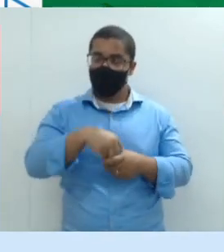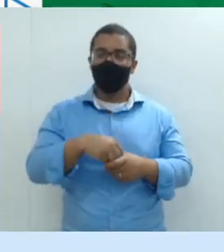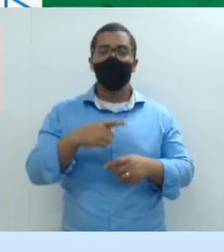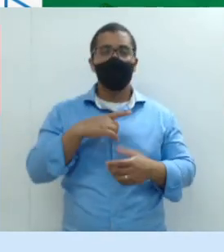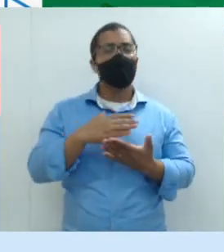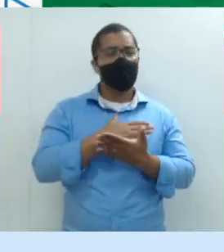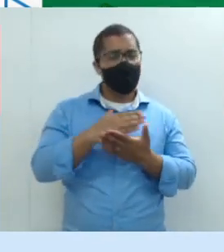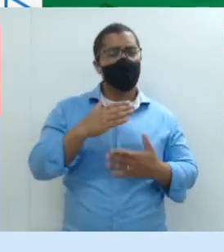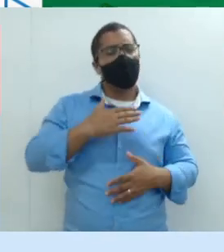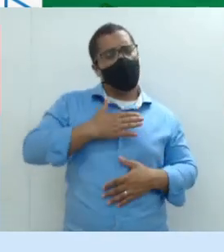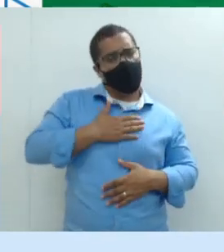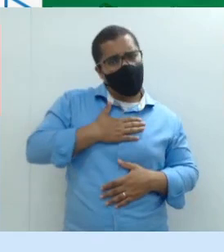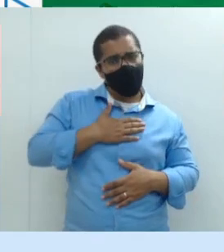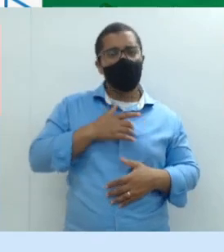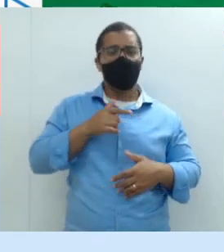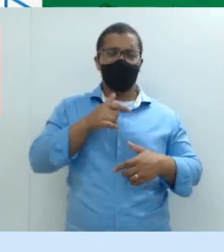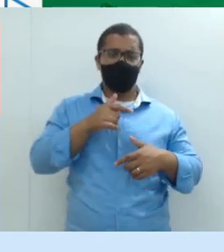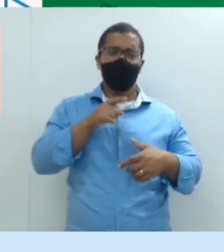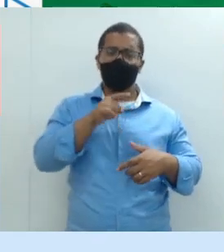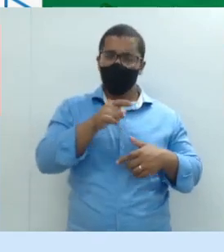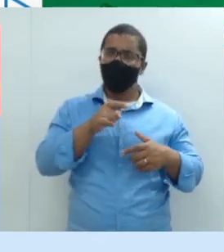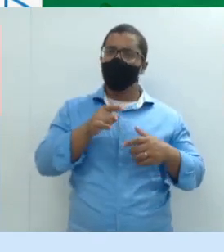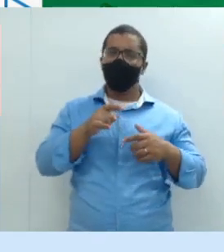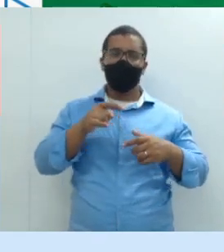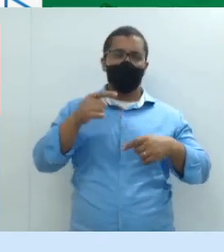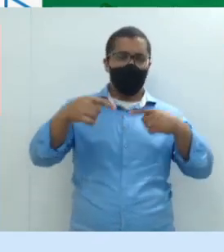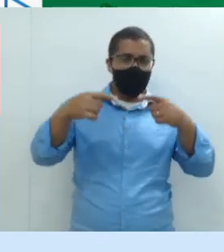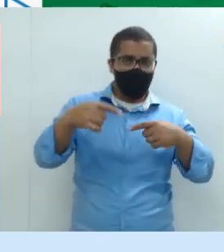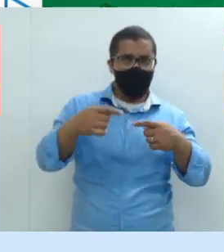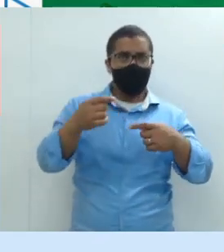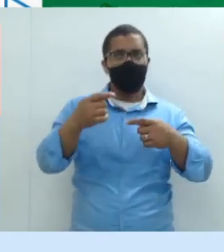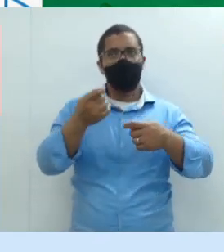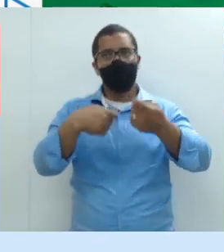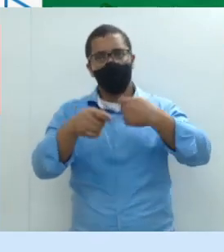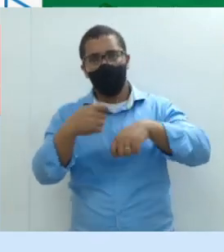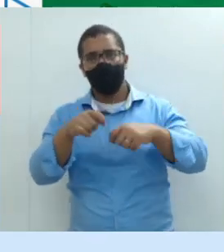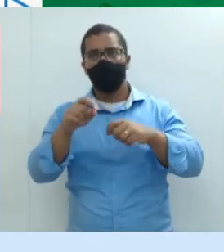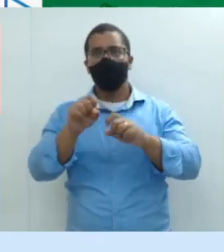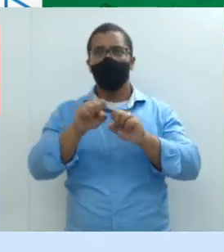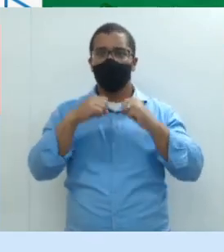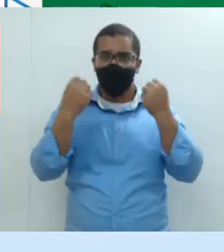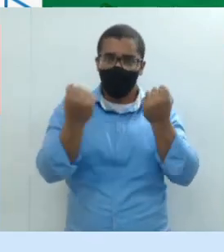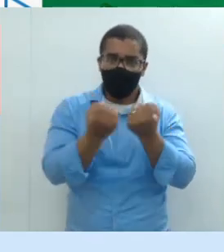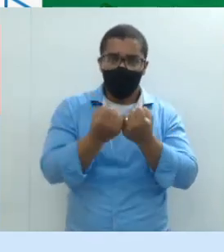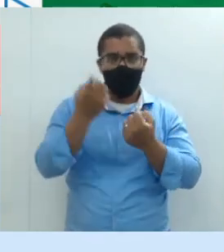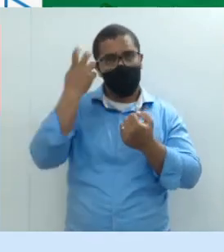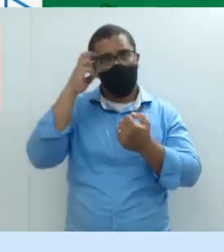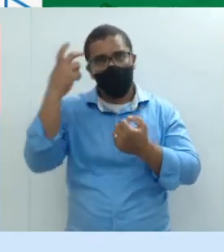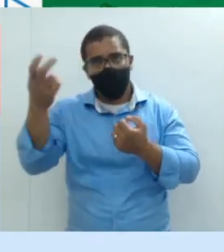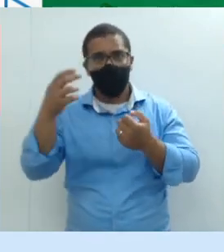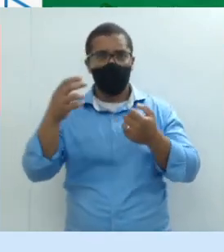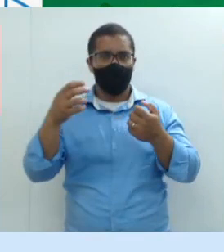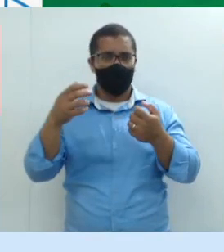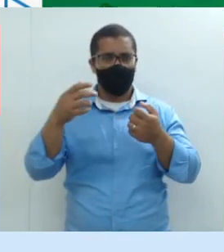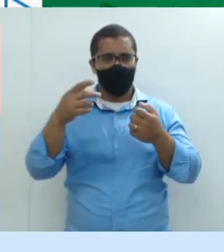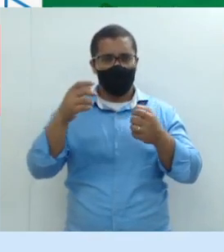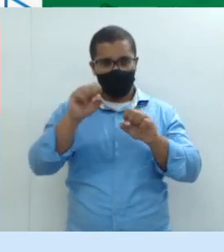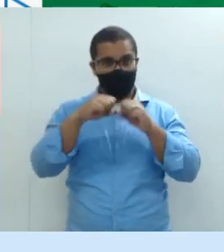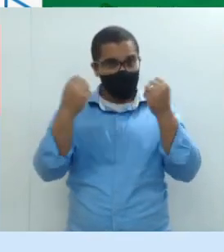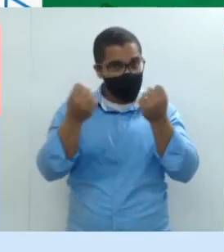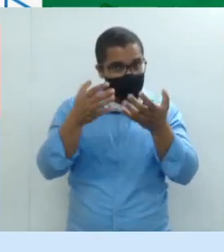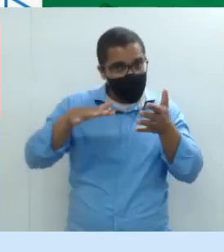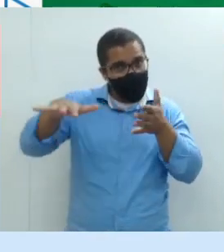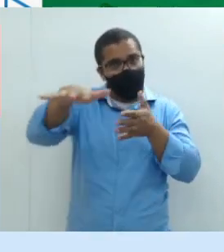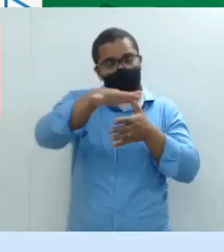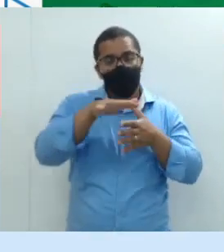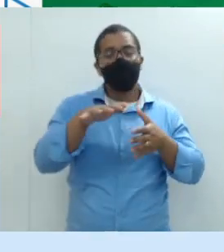que gostam e que são atuantes na vida política, econômica, social, cultural de uma sociedade, e tem aqueles que não, que acham